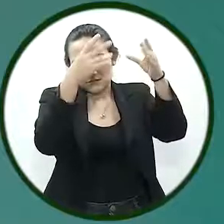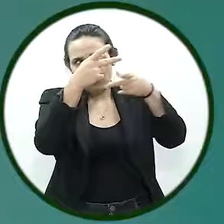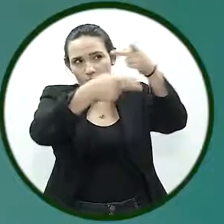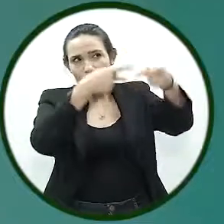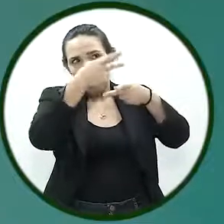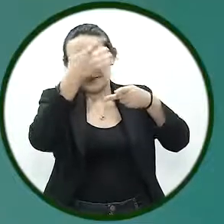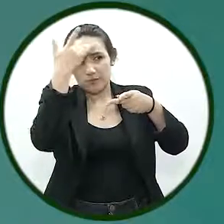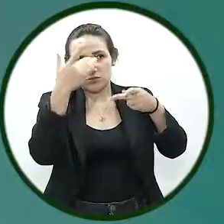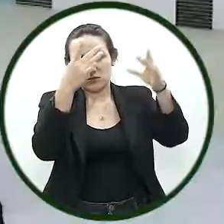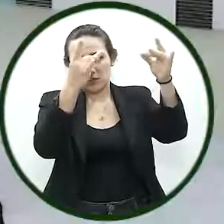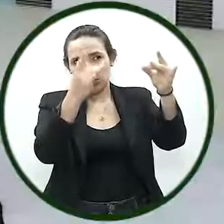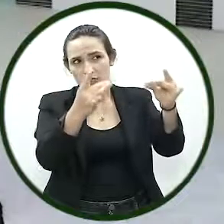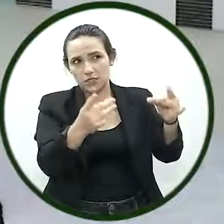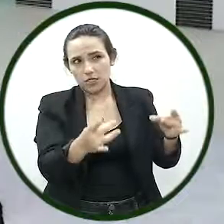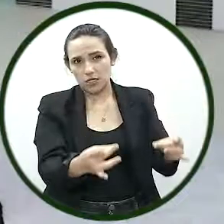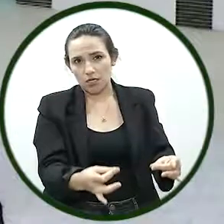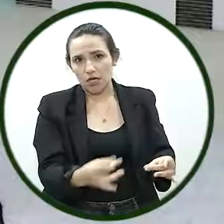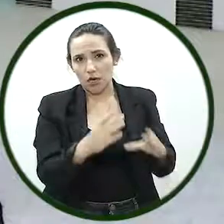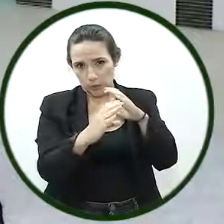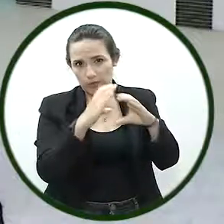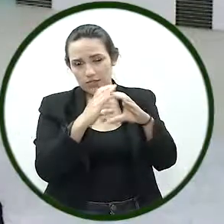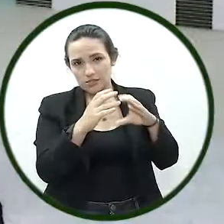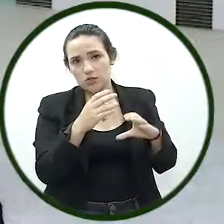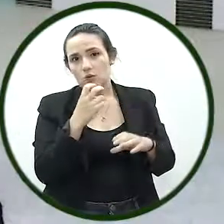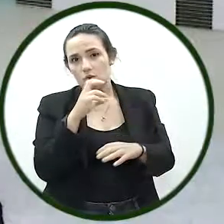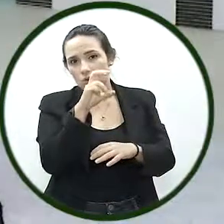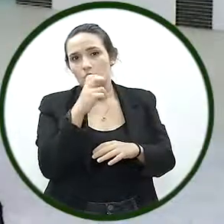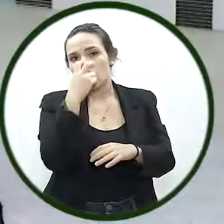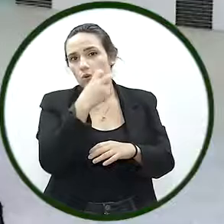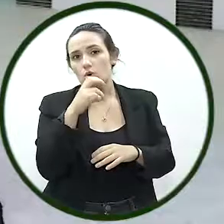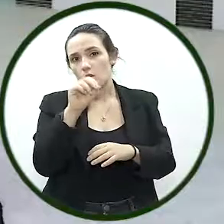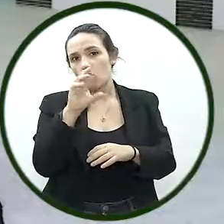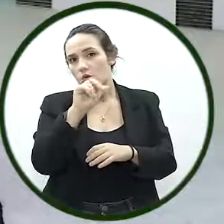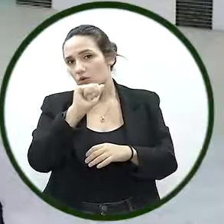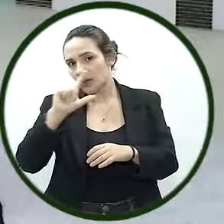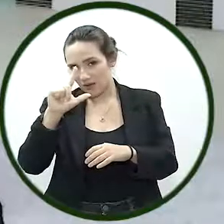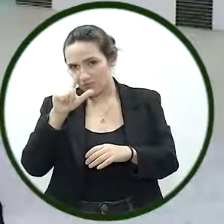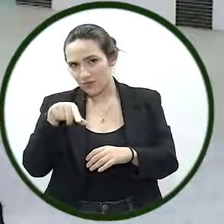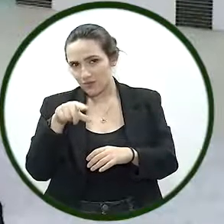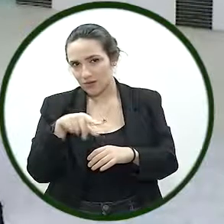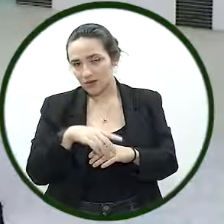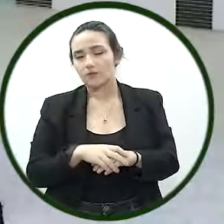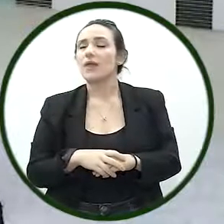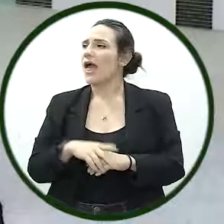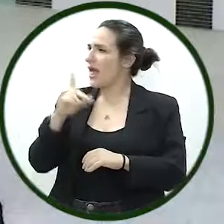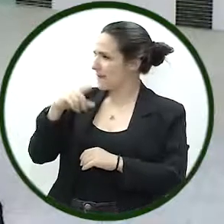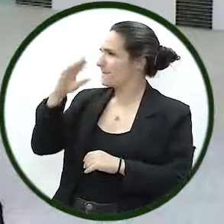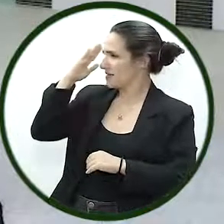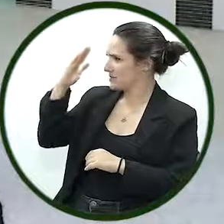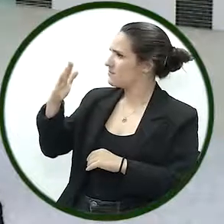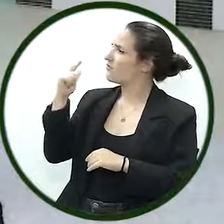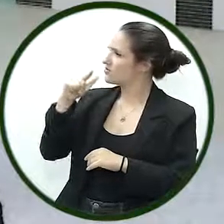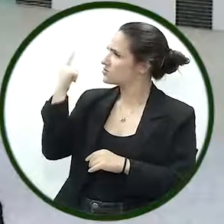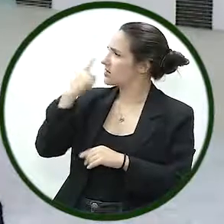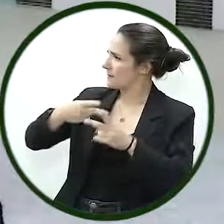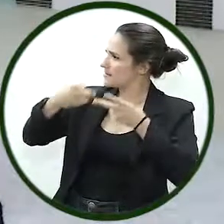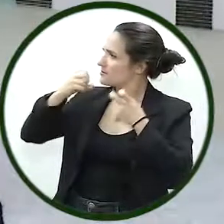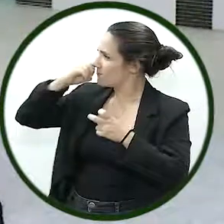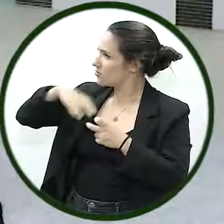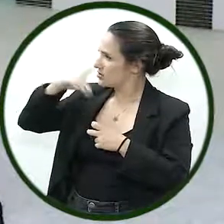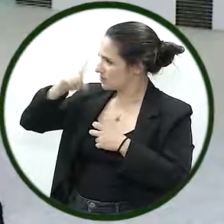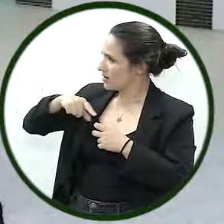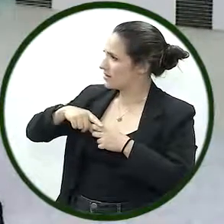que eu aplico nesse livro. A comunicação oral, verbal, é um dos principais mediadores, sim, né, psicossociais da violência, mas